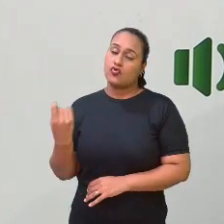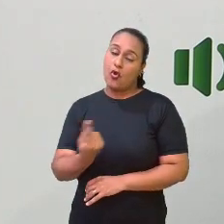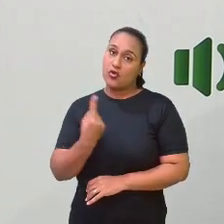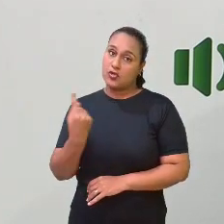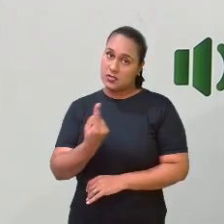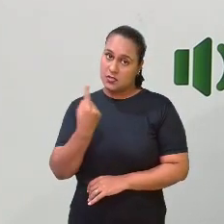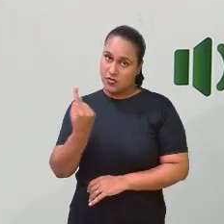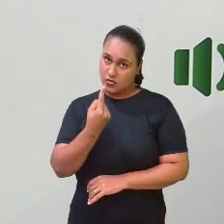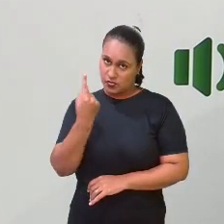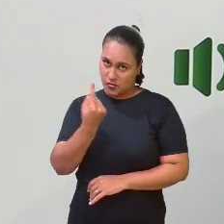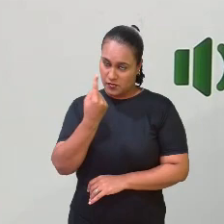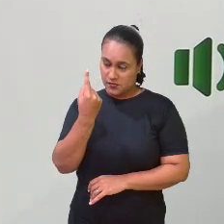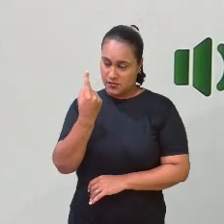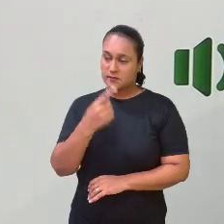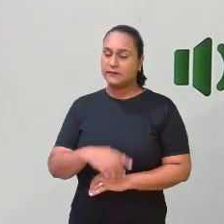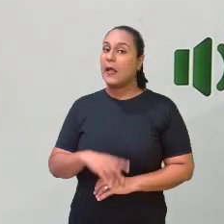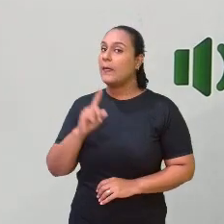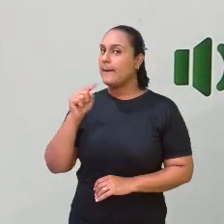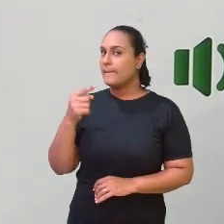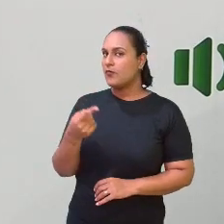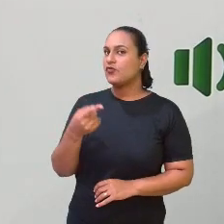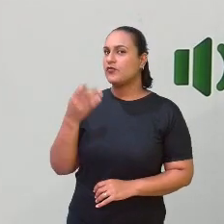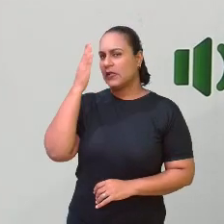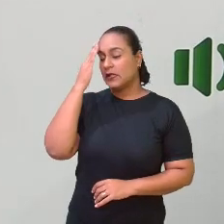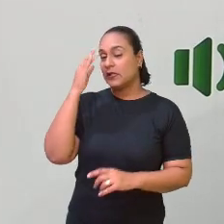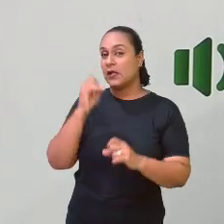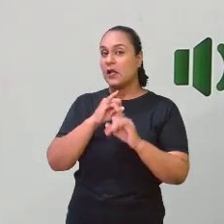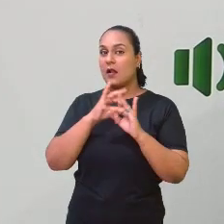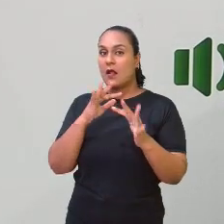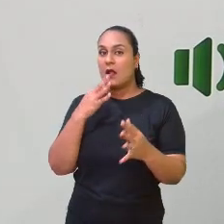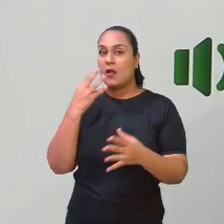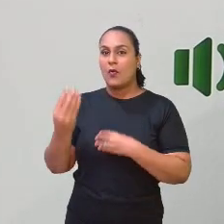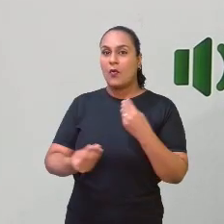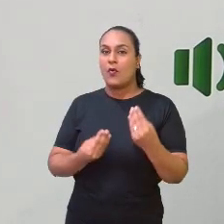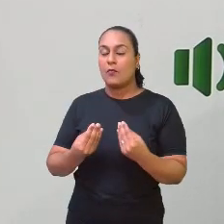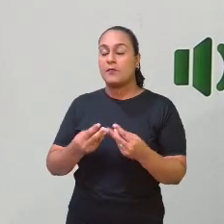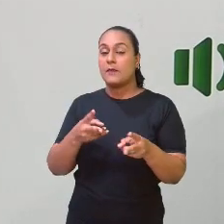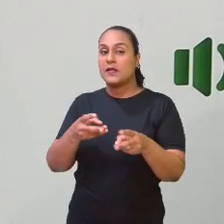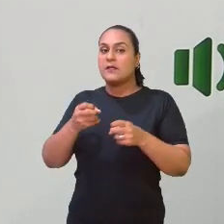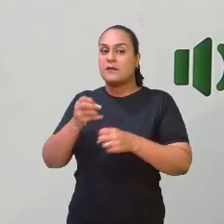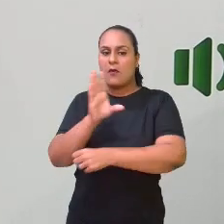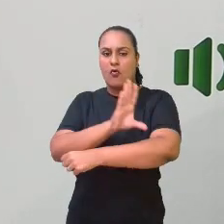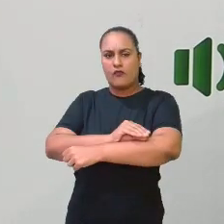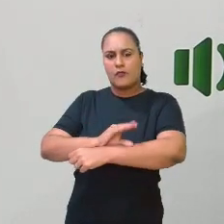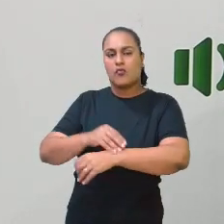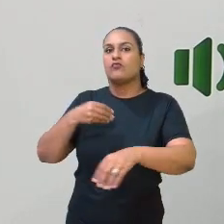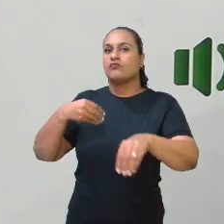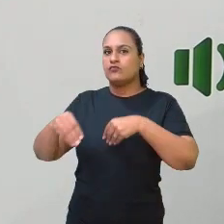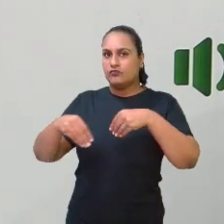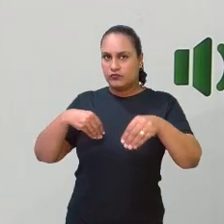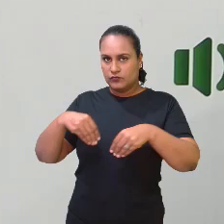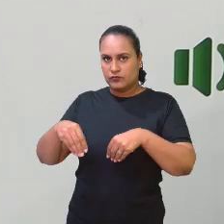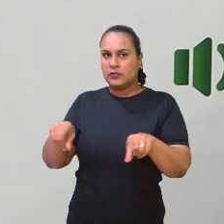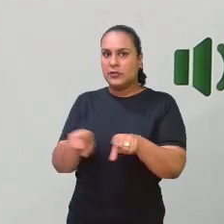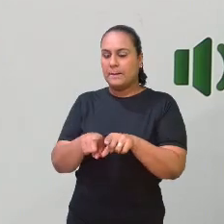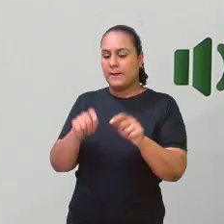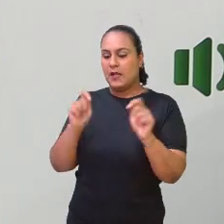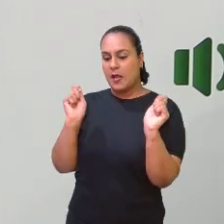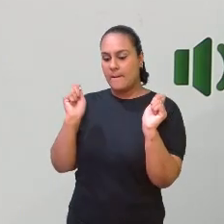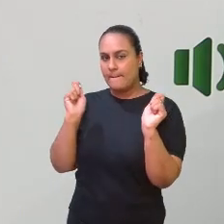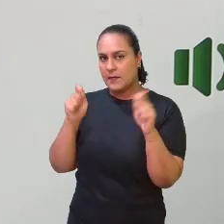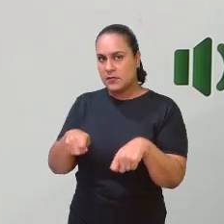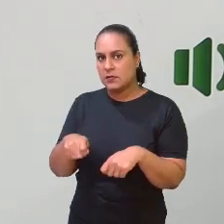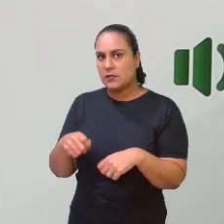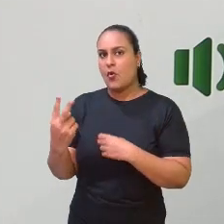involuntária. Vamos entender um pouco disso mais para frente. Então, a gente já percebeu que os músculos são flexíveis, também tem a capacidade